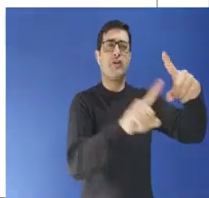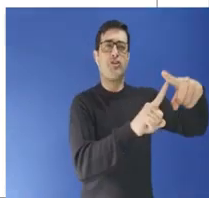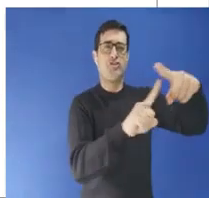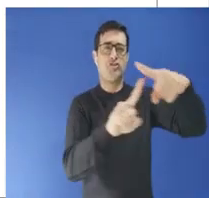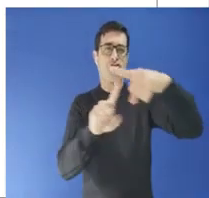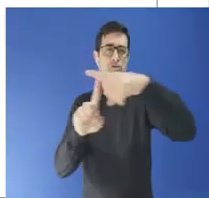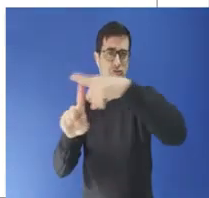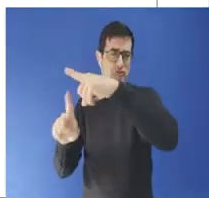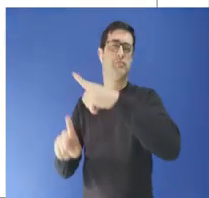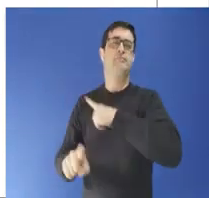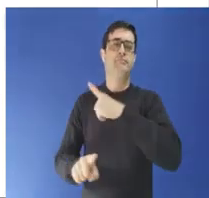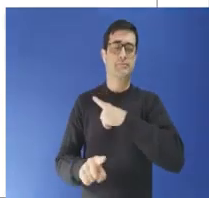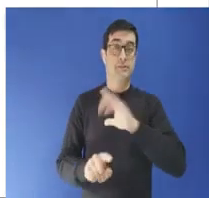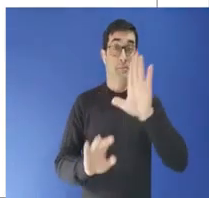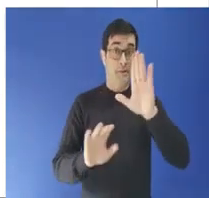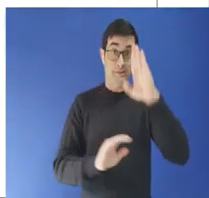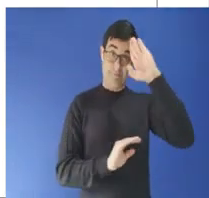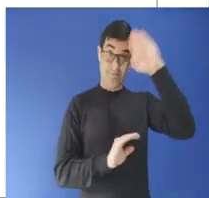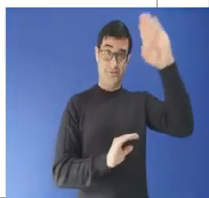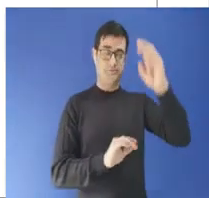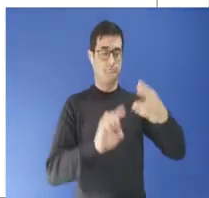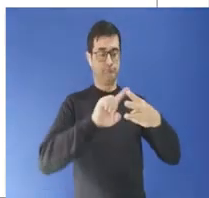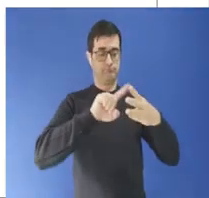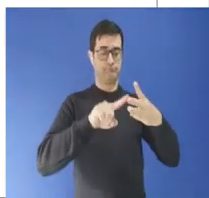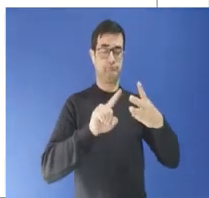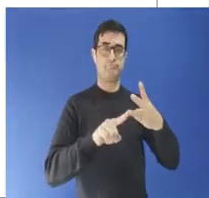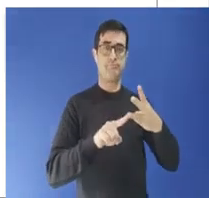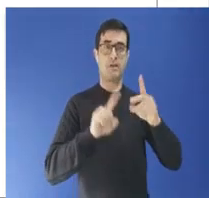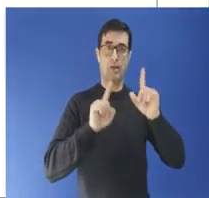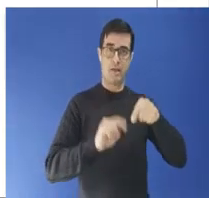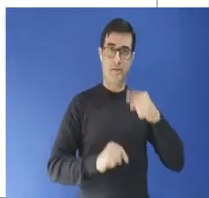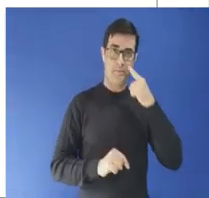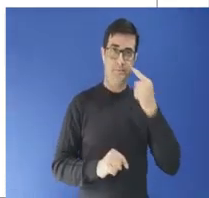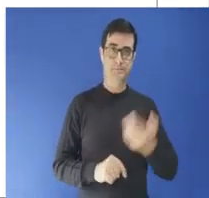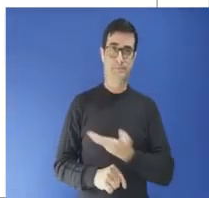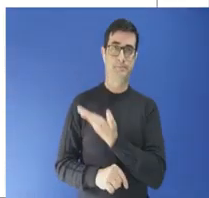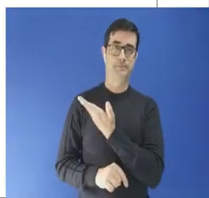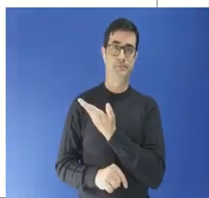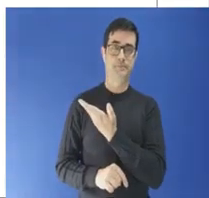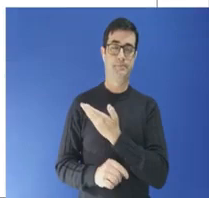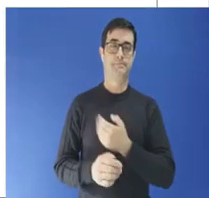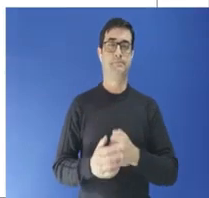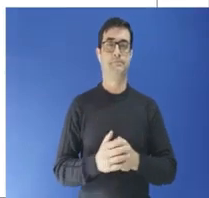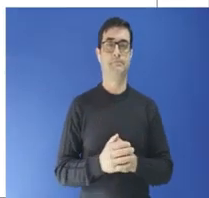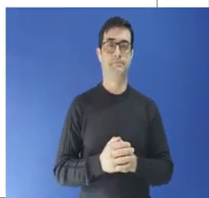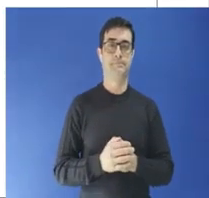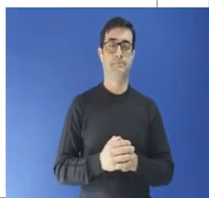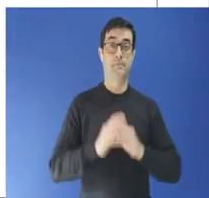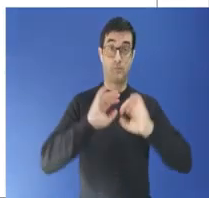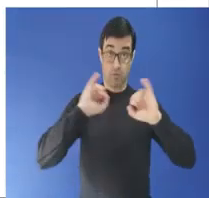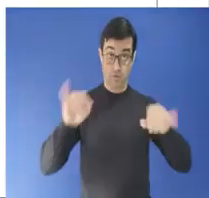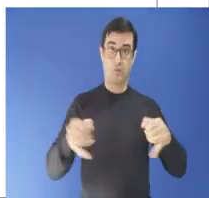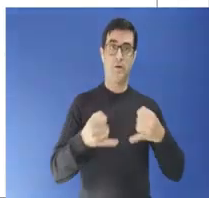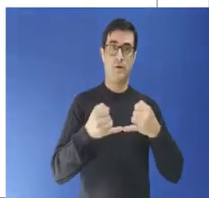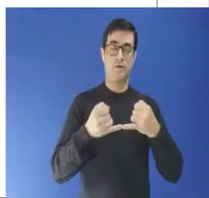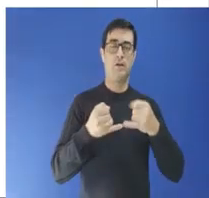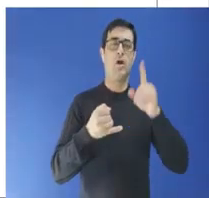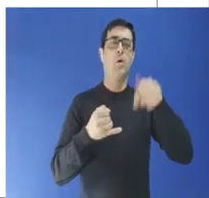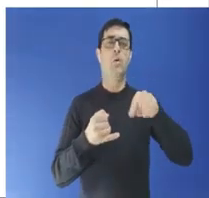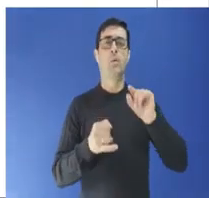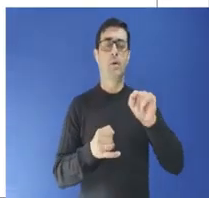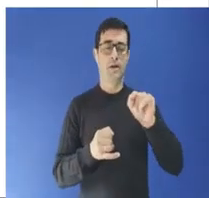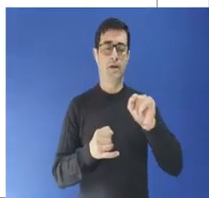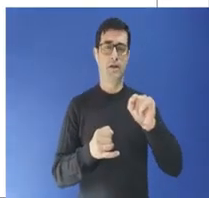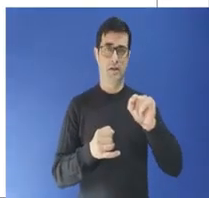enfim. As três principais ligações, e é as que nós iremos estudar, a ligação iônica, onde eu tenho a